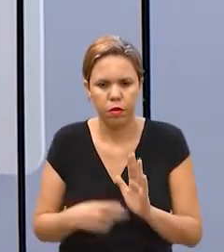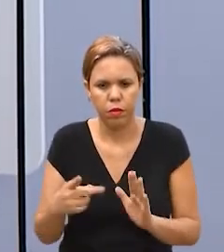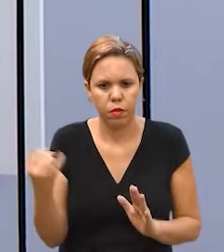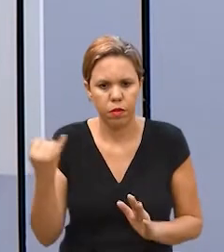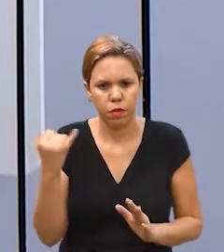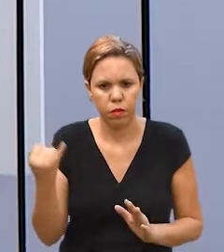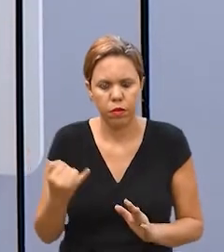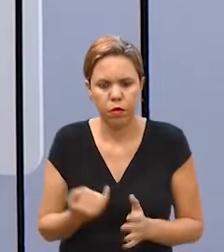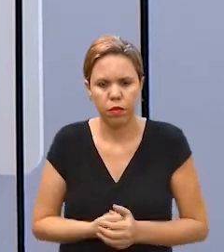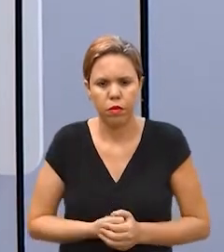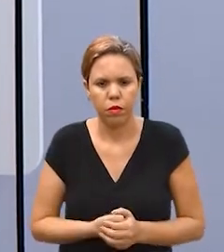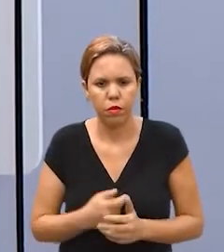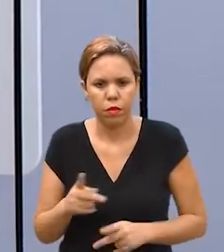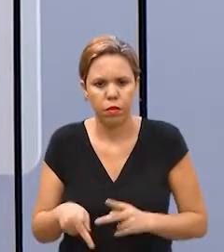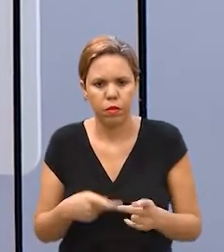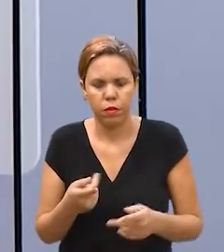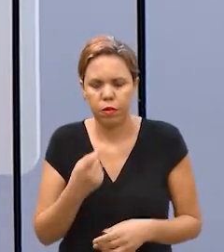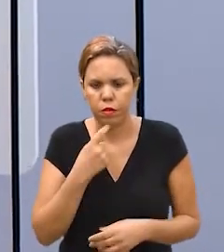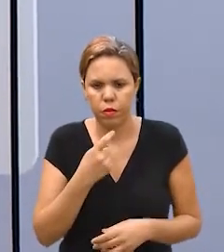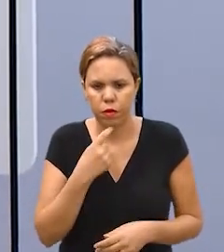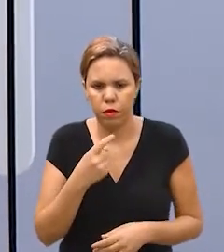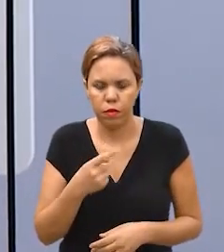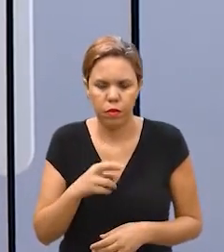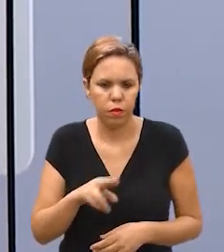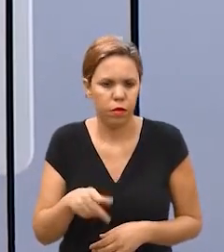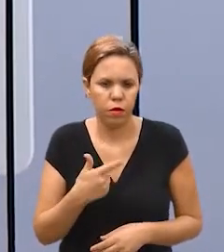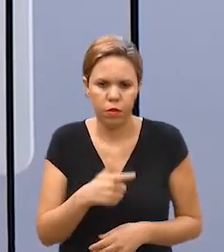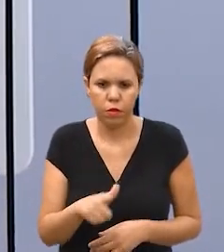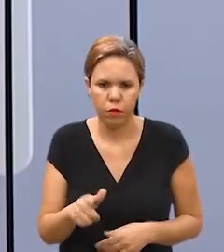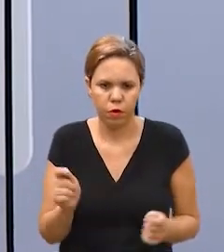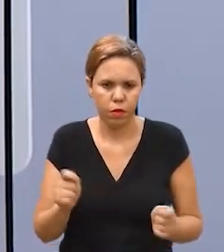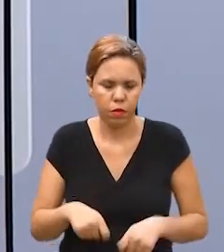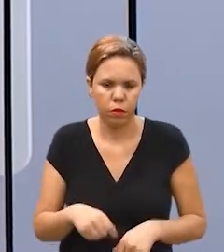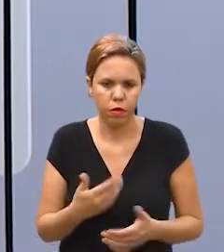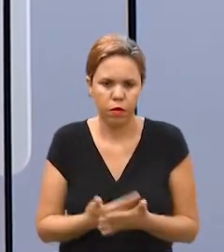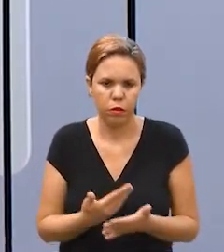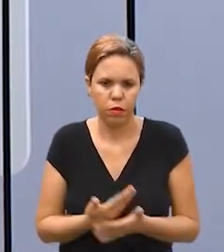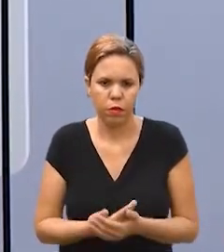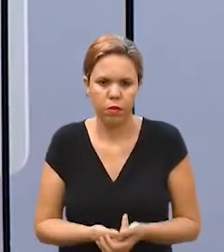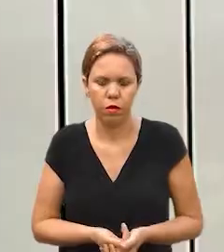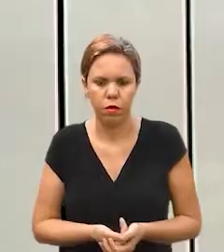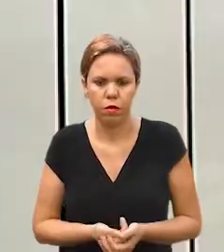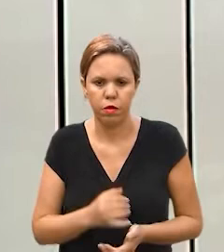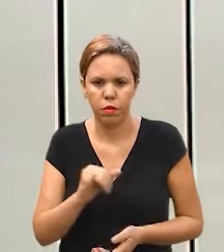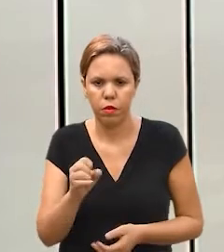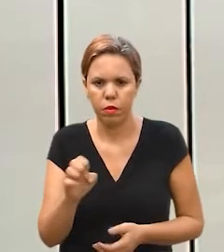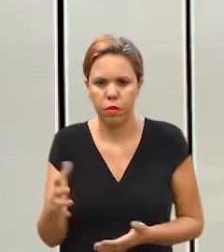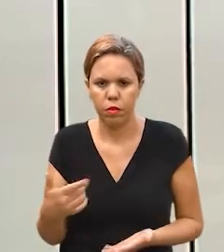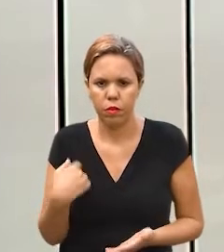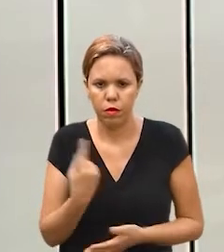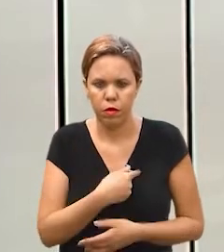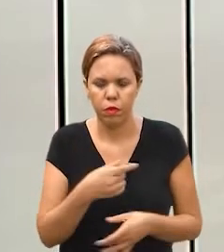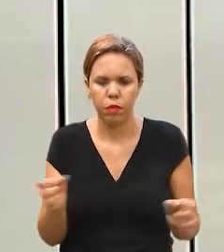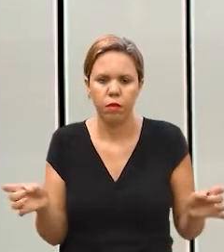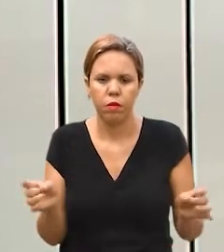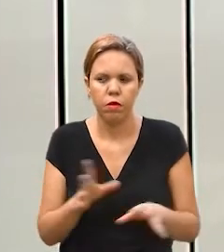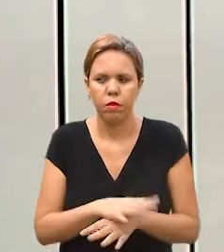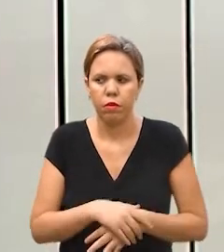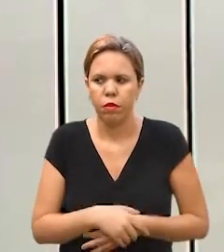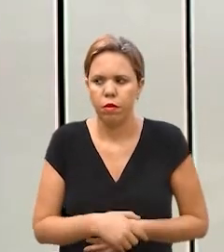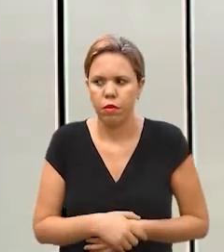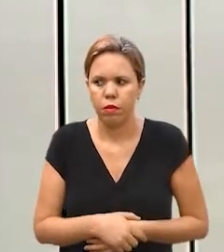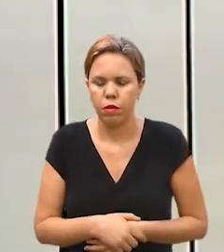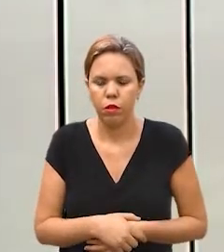direito que é tão importante para as pessoas em Campinas que ainda não possuem escolaridade. José Batista, para a gente